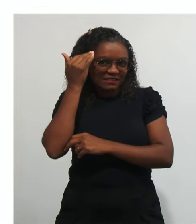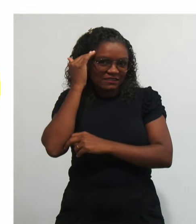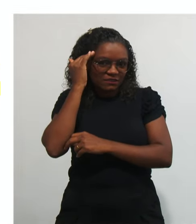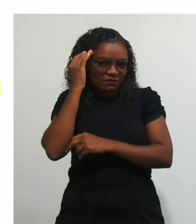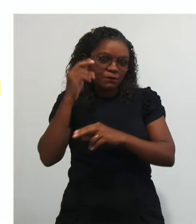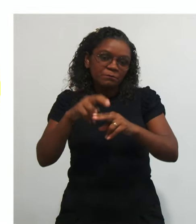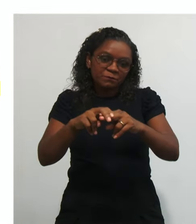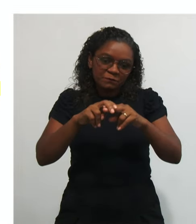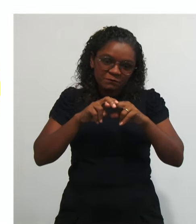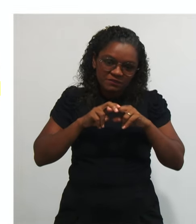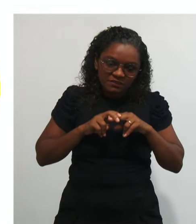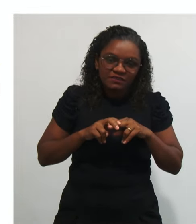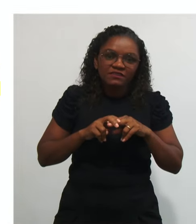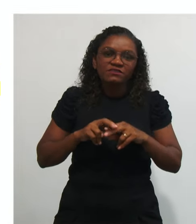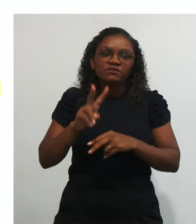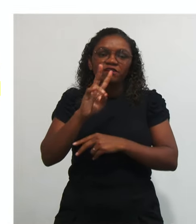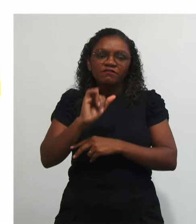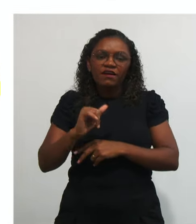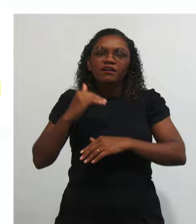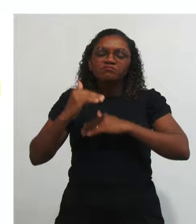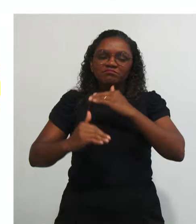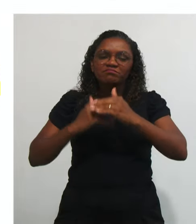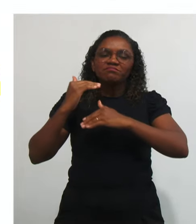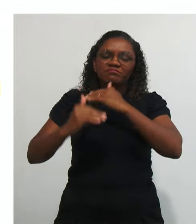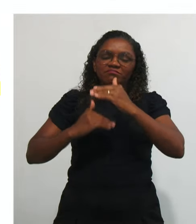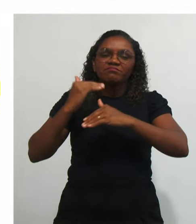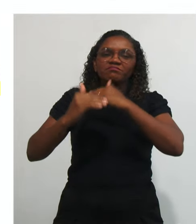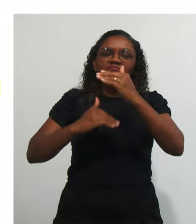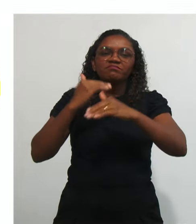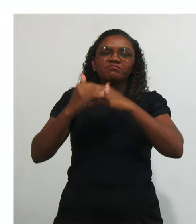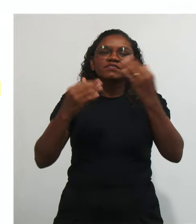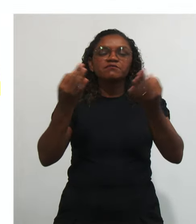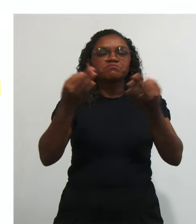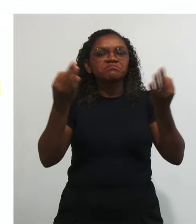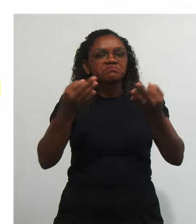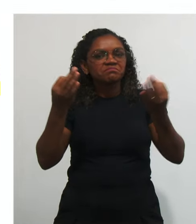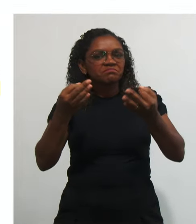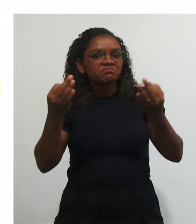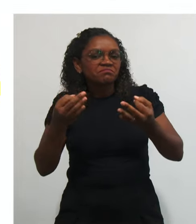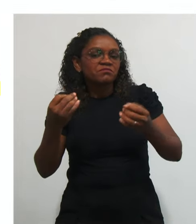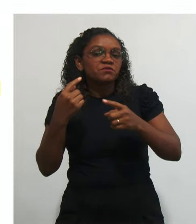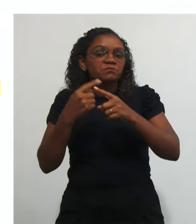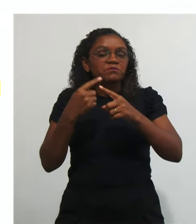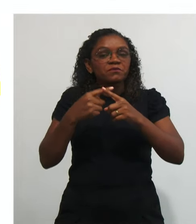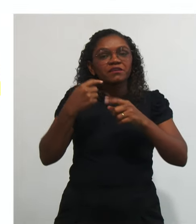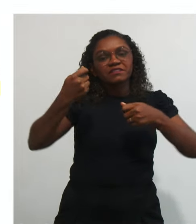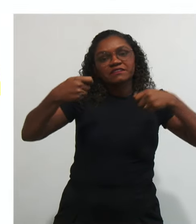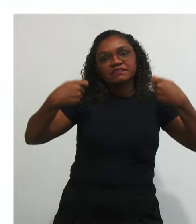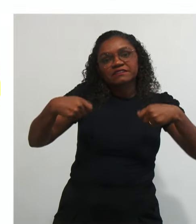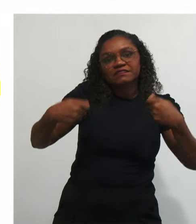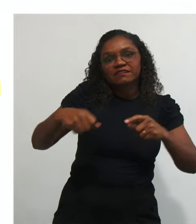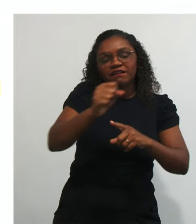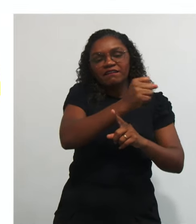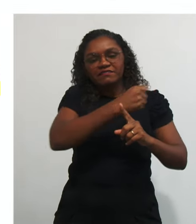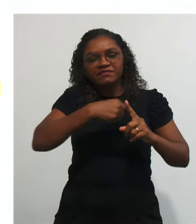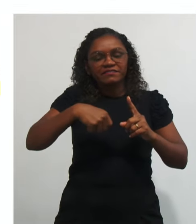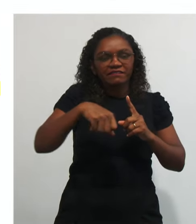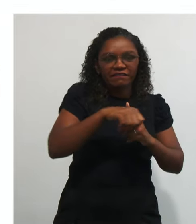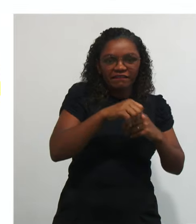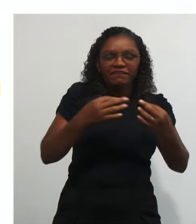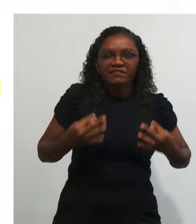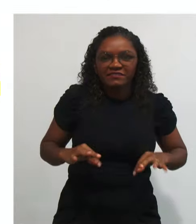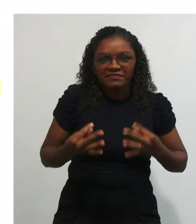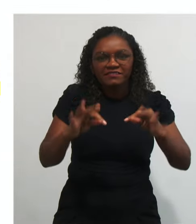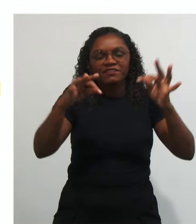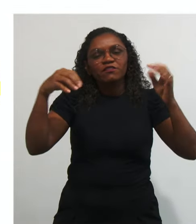inovação ele foi sempre evoluindo e aprimorando para atender então as necessidades da sociedad das